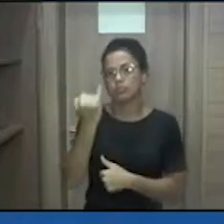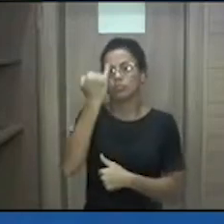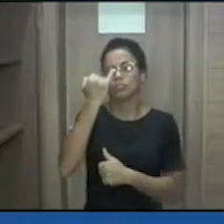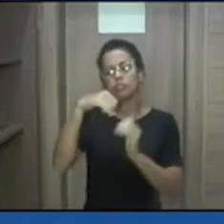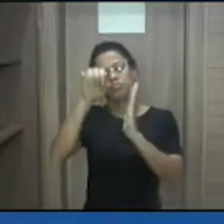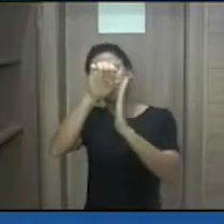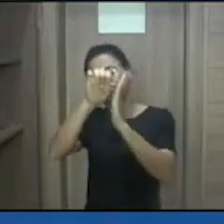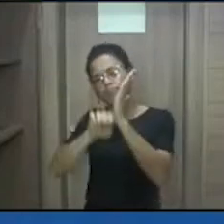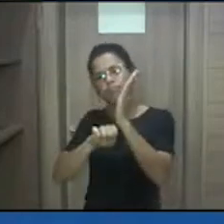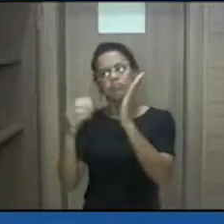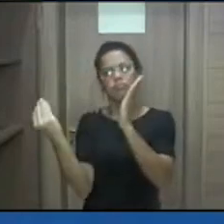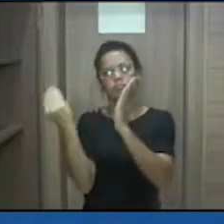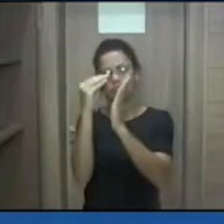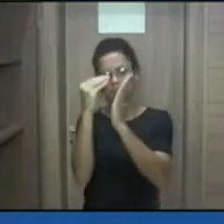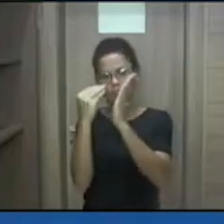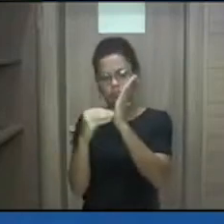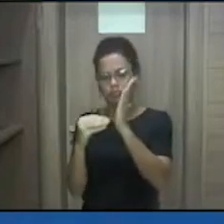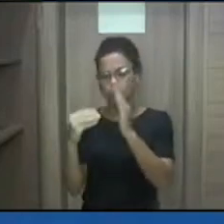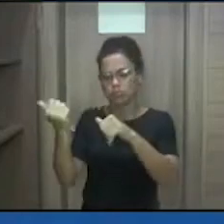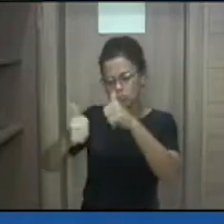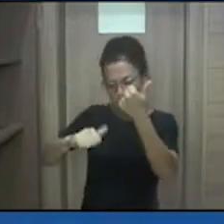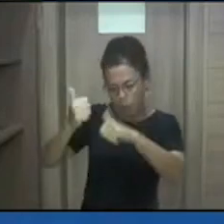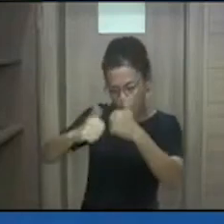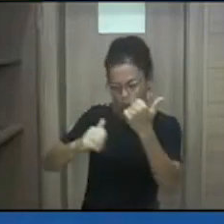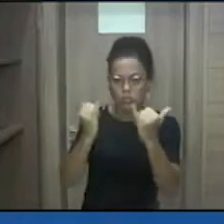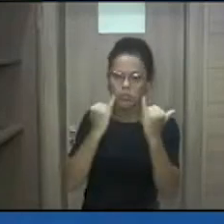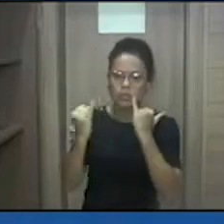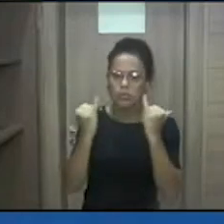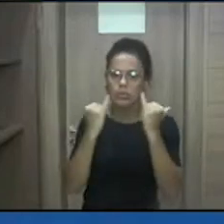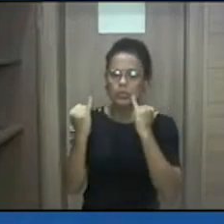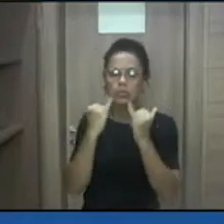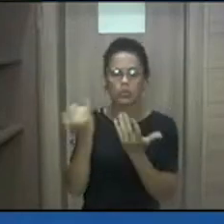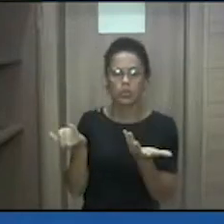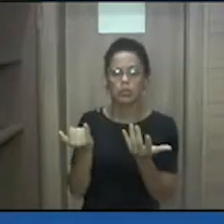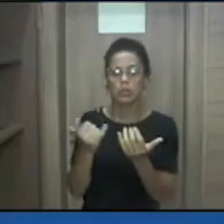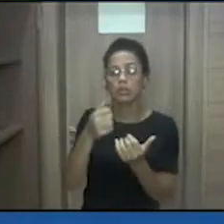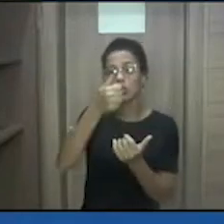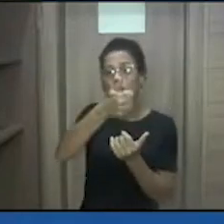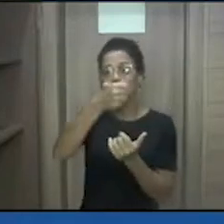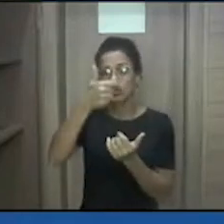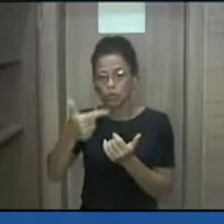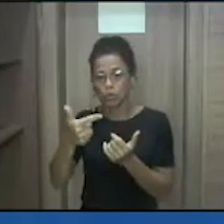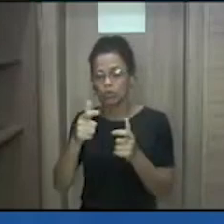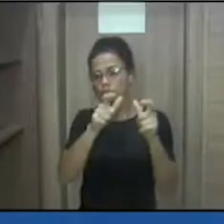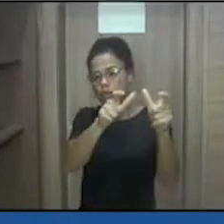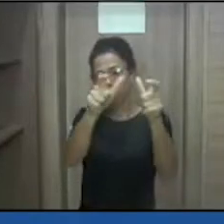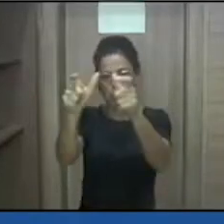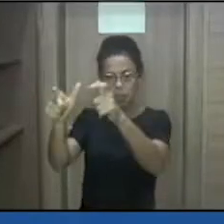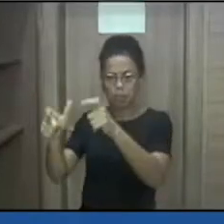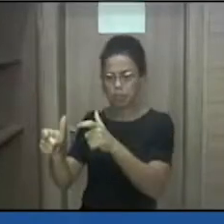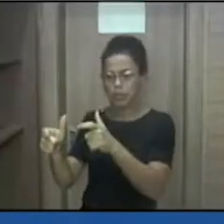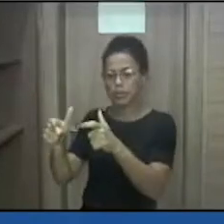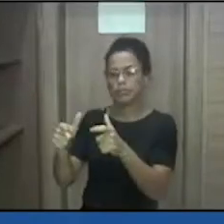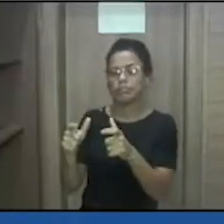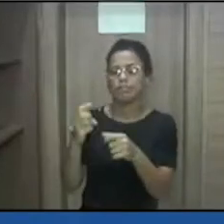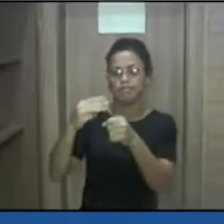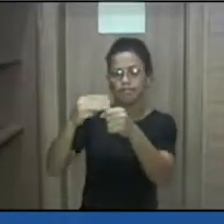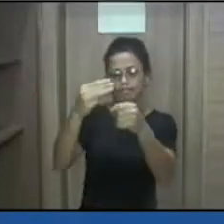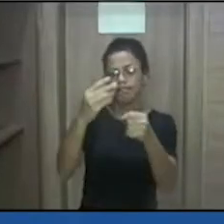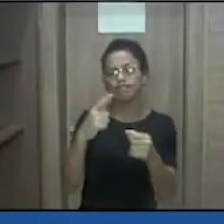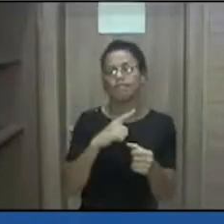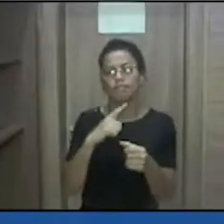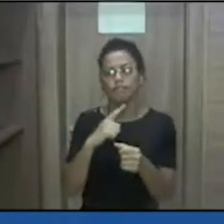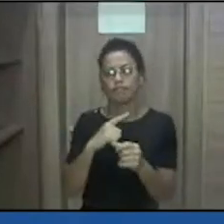licitatórios, chegando aí numa análise de dados de 12 casos de municípios e de laboratórios. Então, aqui a gente